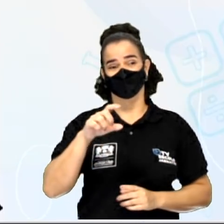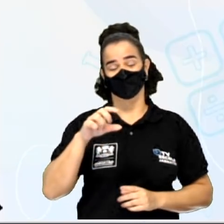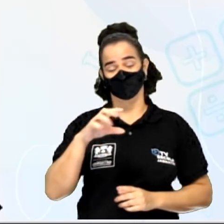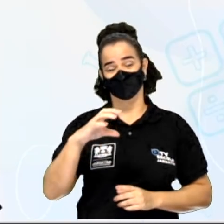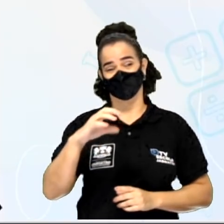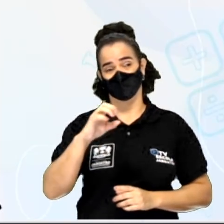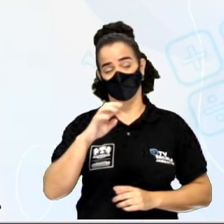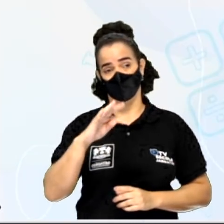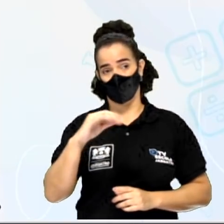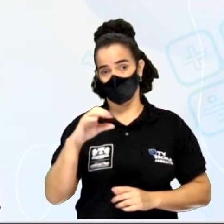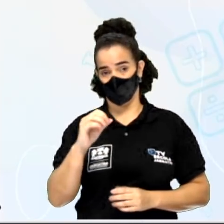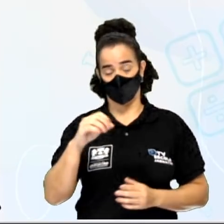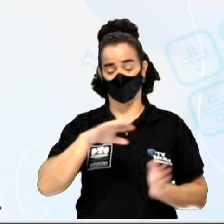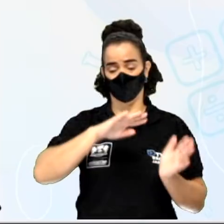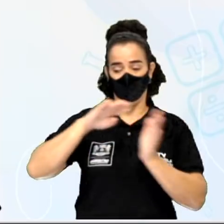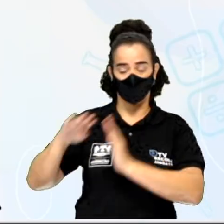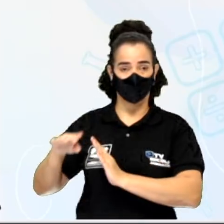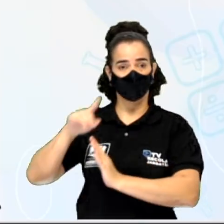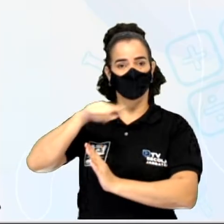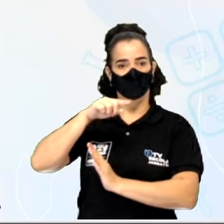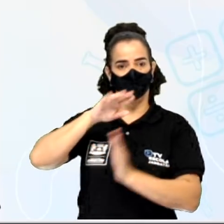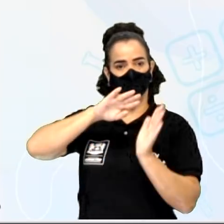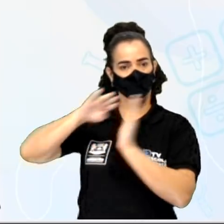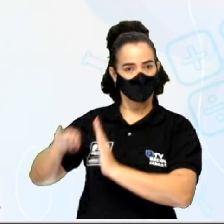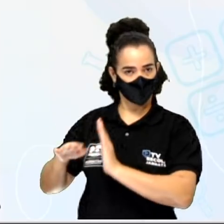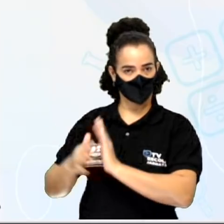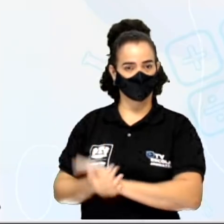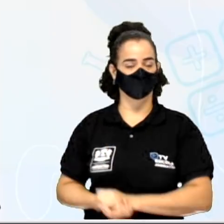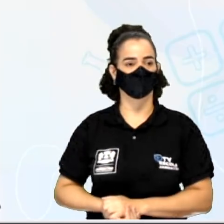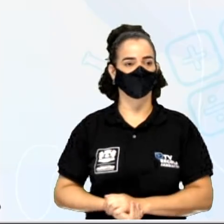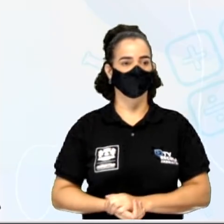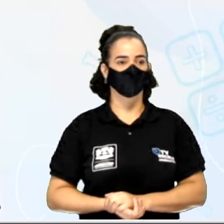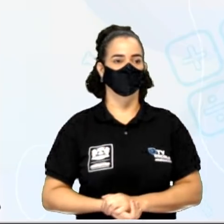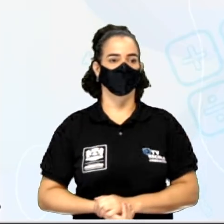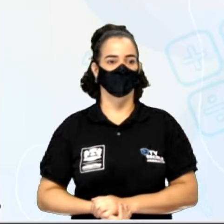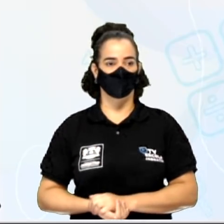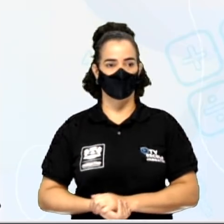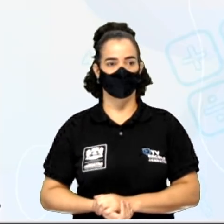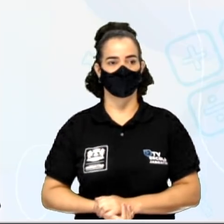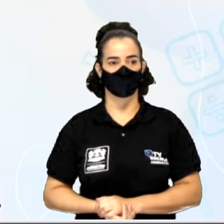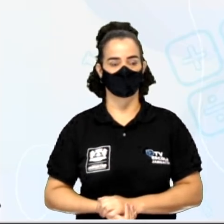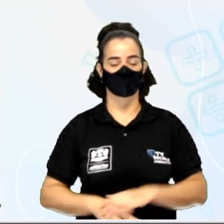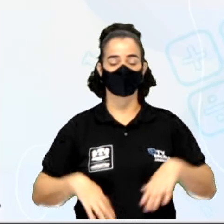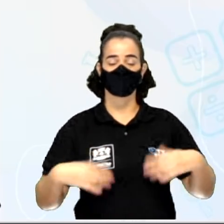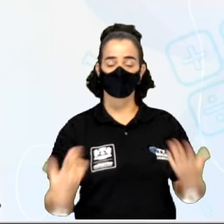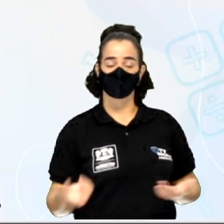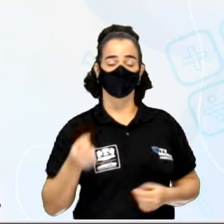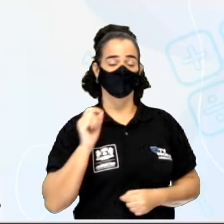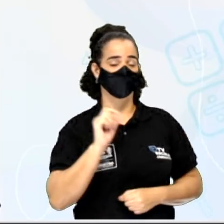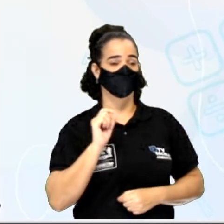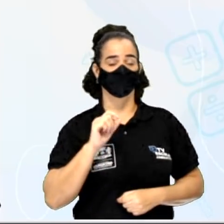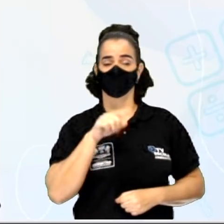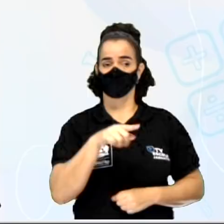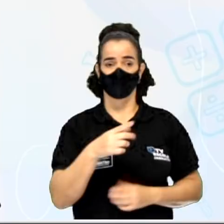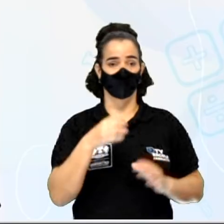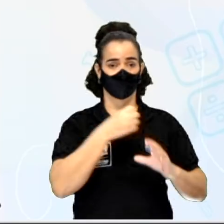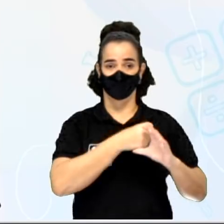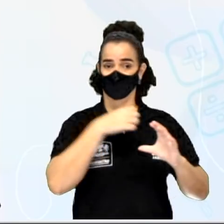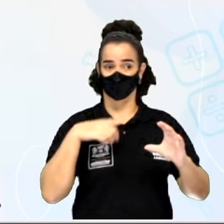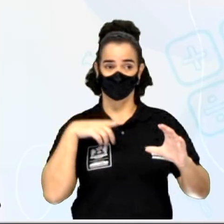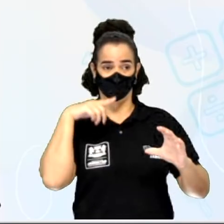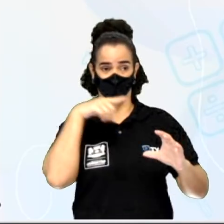a timidez, a beleza, a franqueza e a determinação. O que é que não é característica da Ana